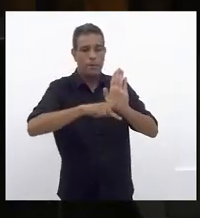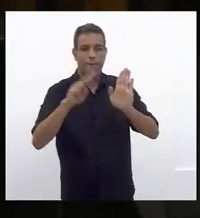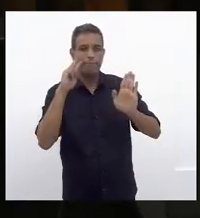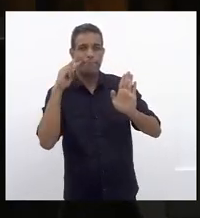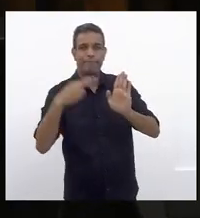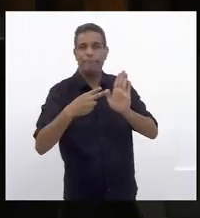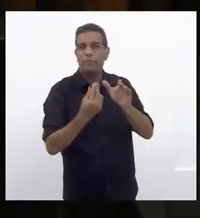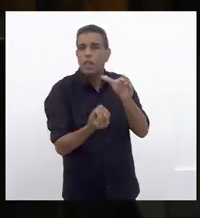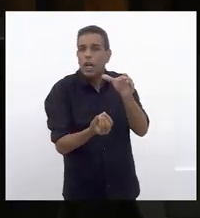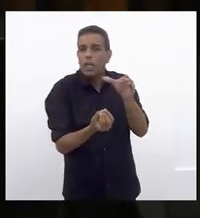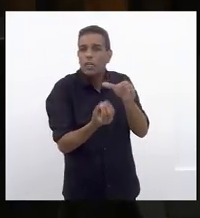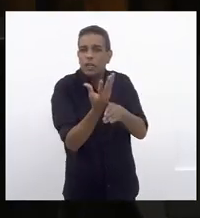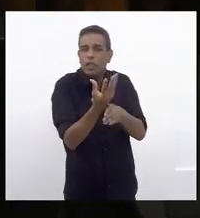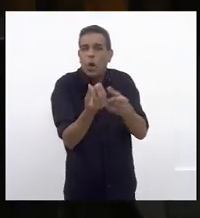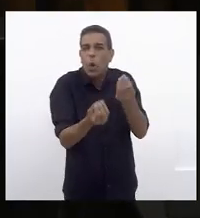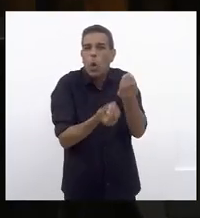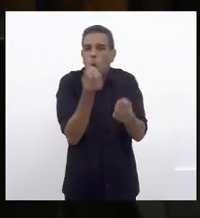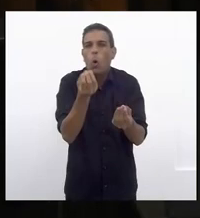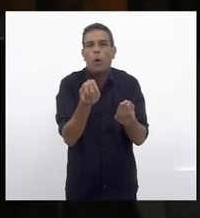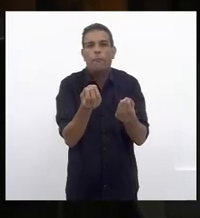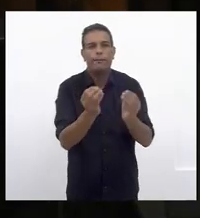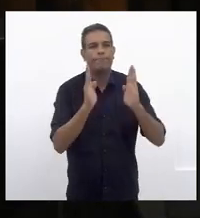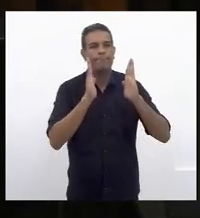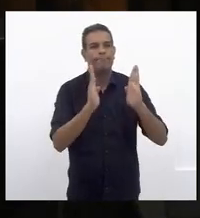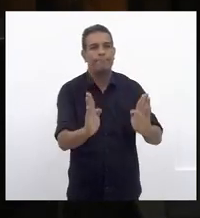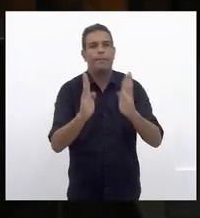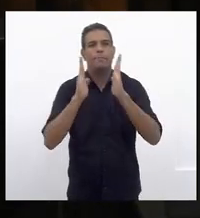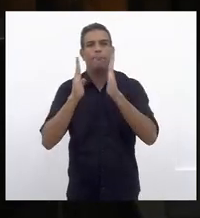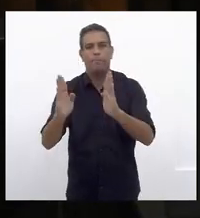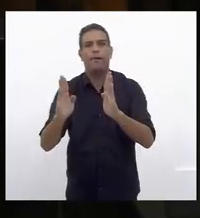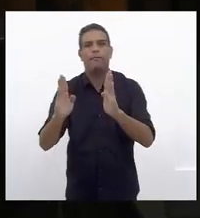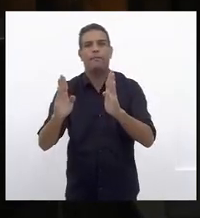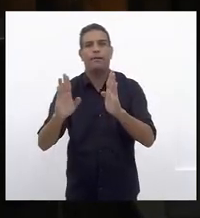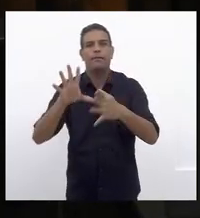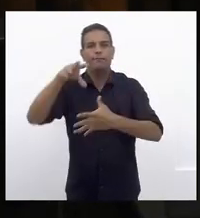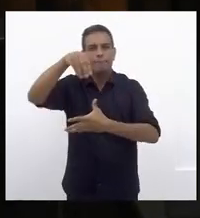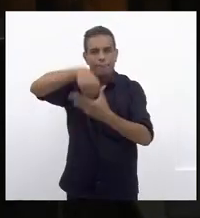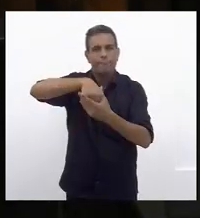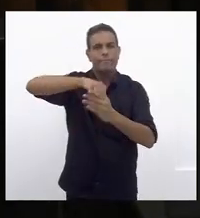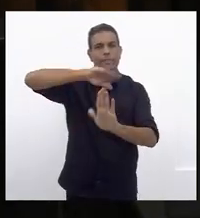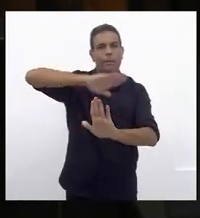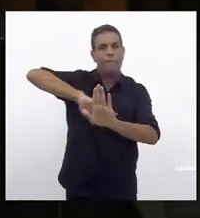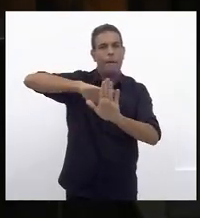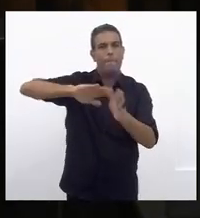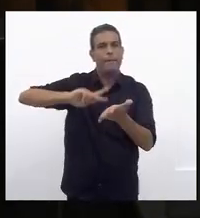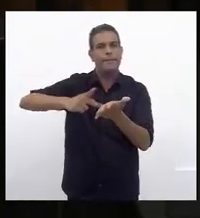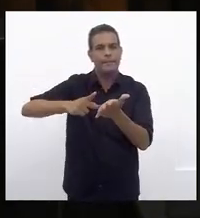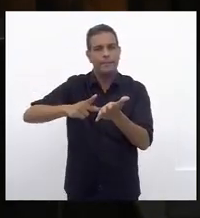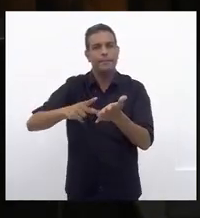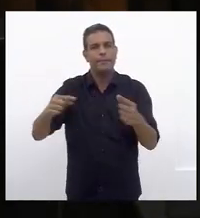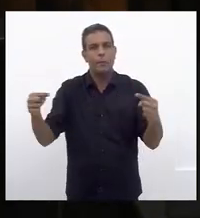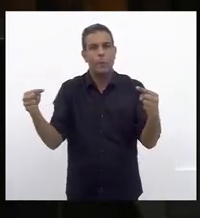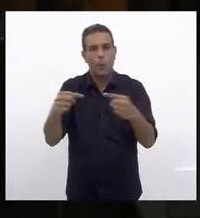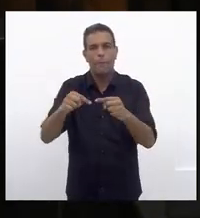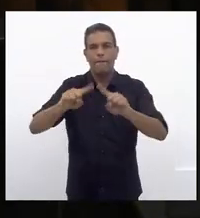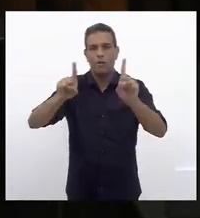nasce da organização sindical dos próprios